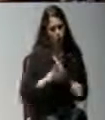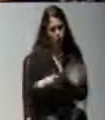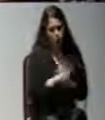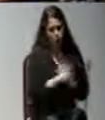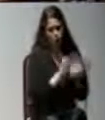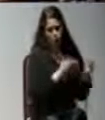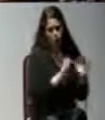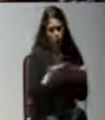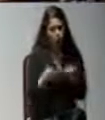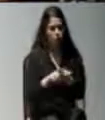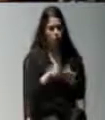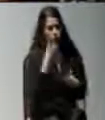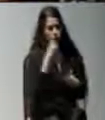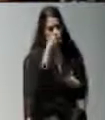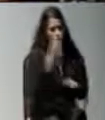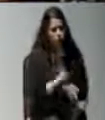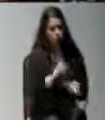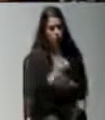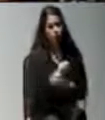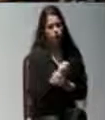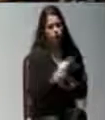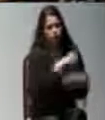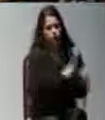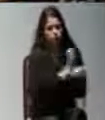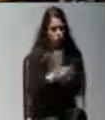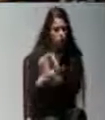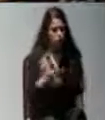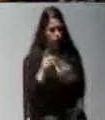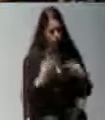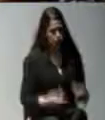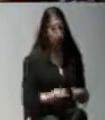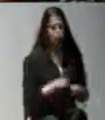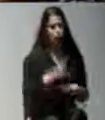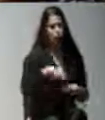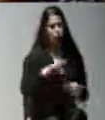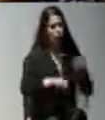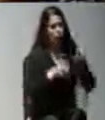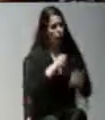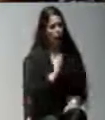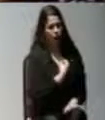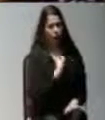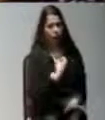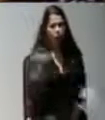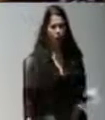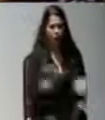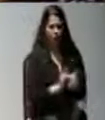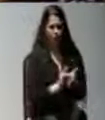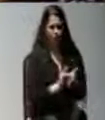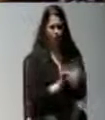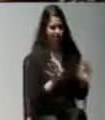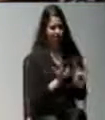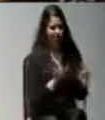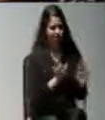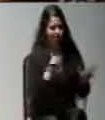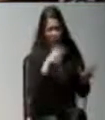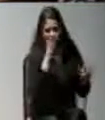garantido. Esse conjunto de seres humanos não são considerados vivos. São populações